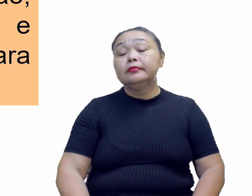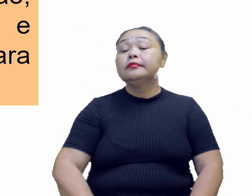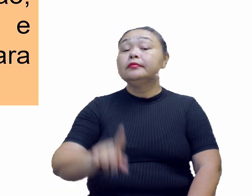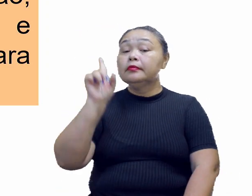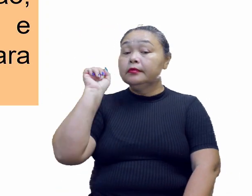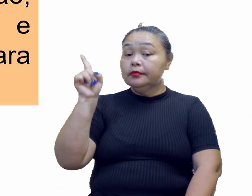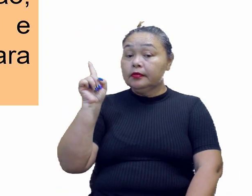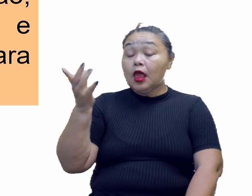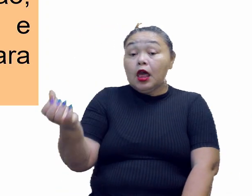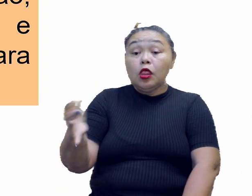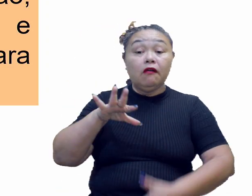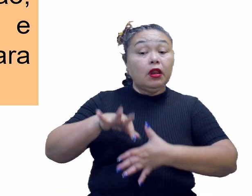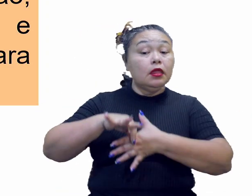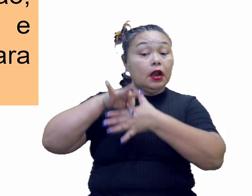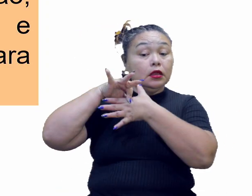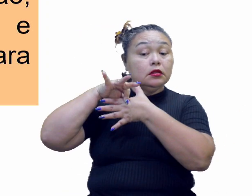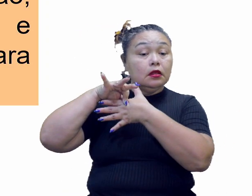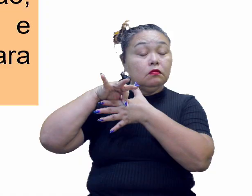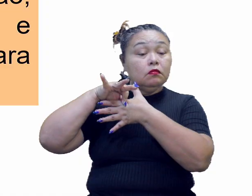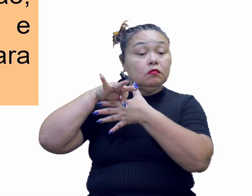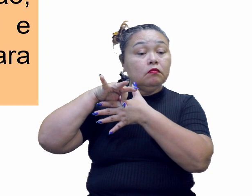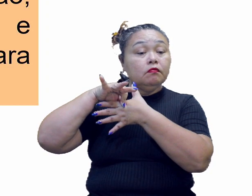E essas novas lideranças